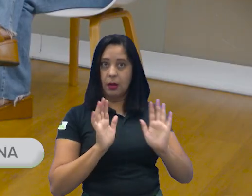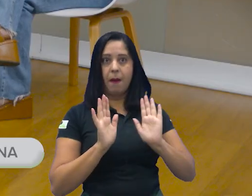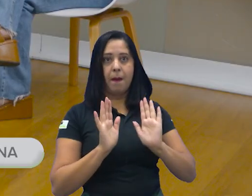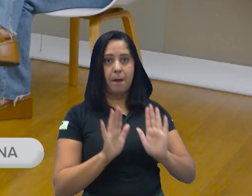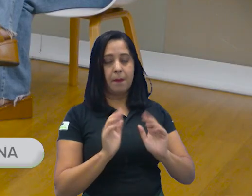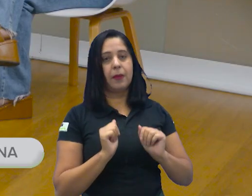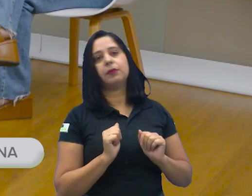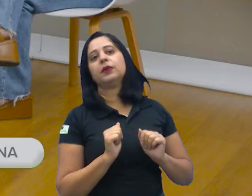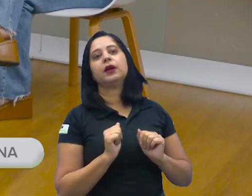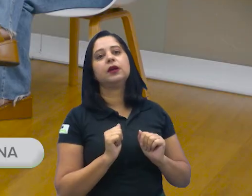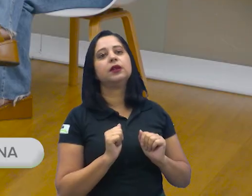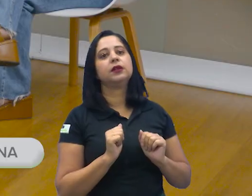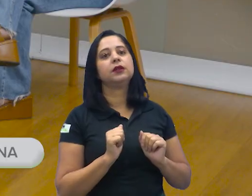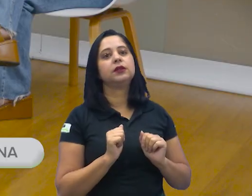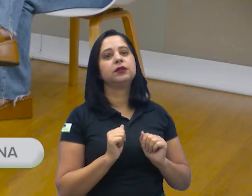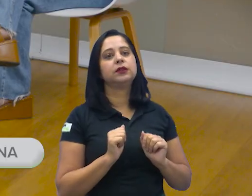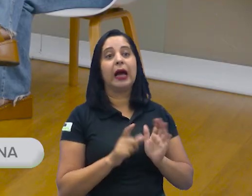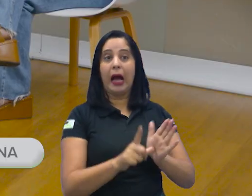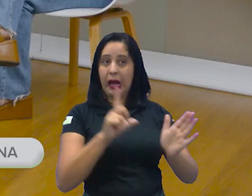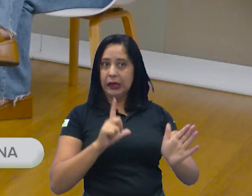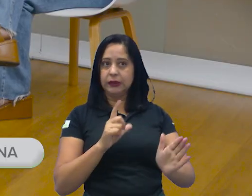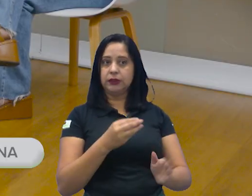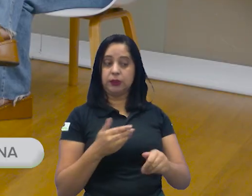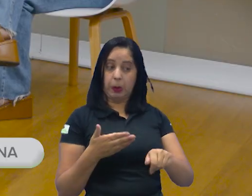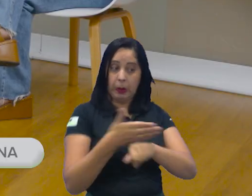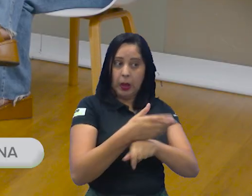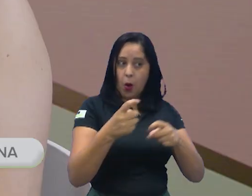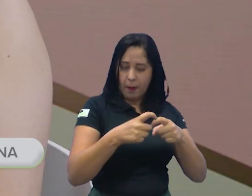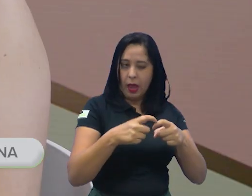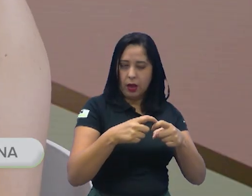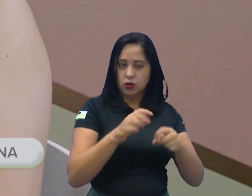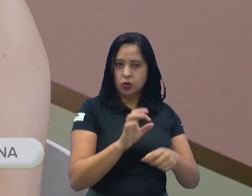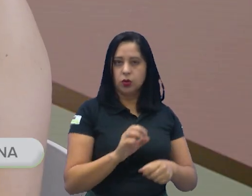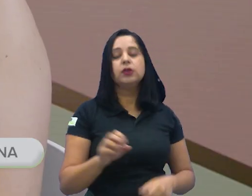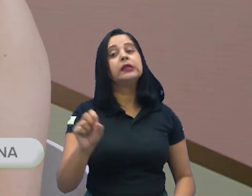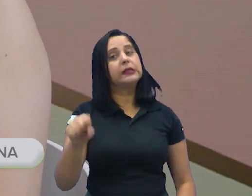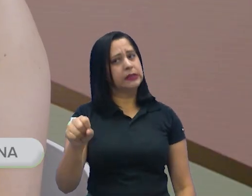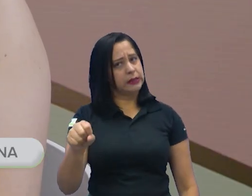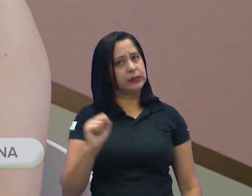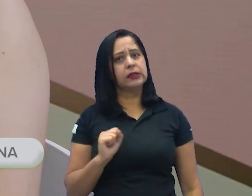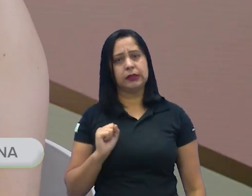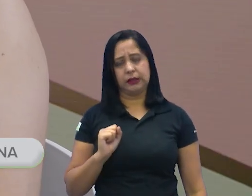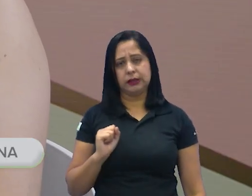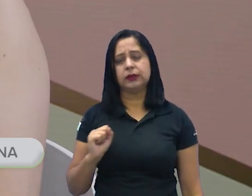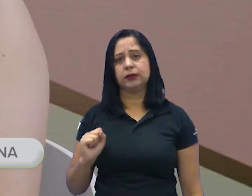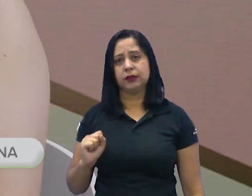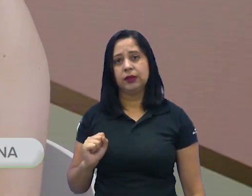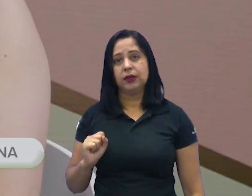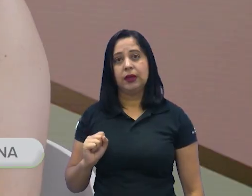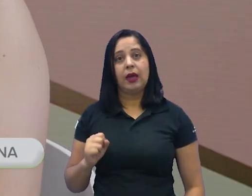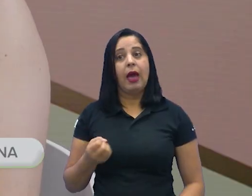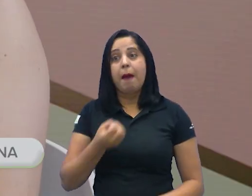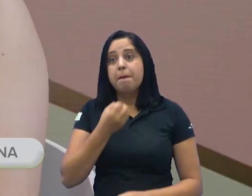estilo de vida, vale fazer um check-up antes? Com certeza. É bom a gente ter até um tipo de exame, né? Para ter um comparativo, como